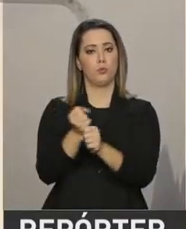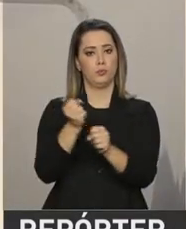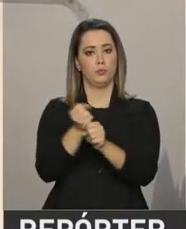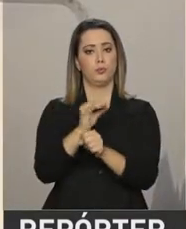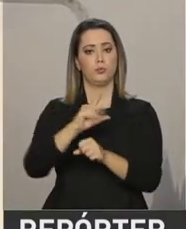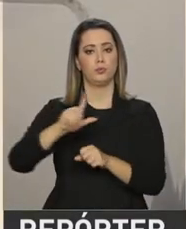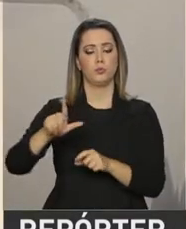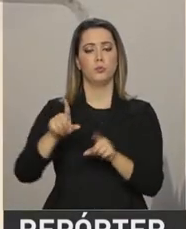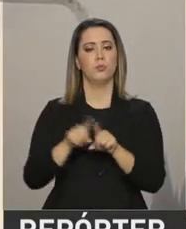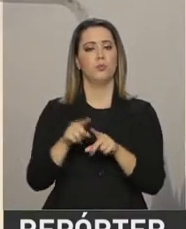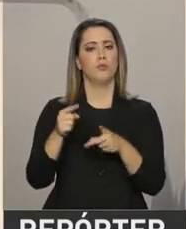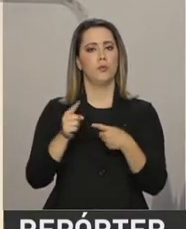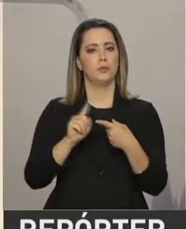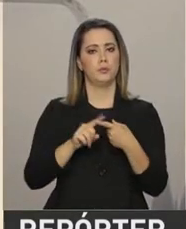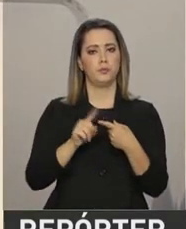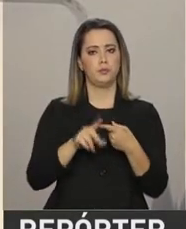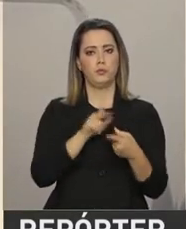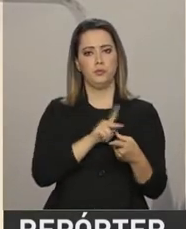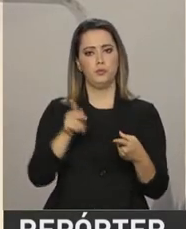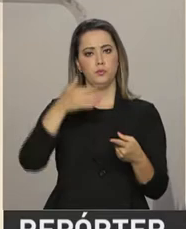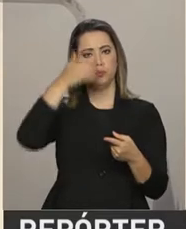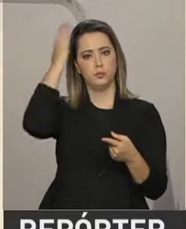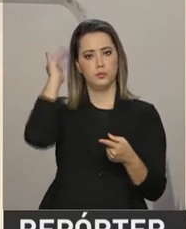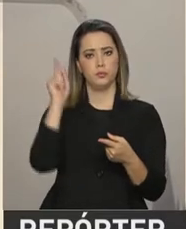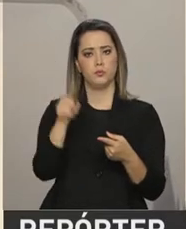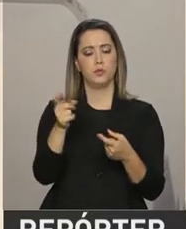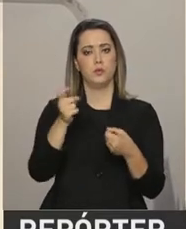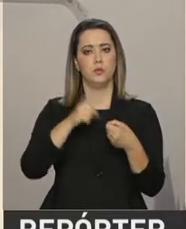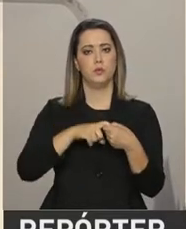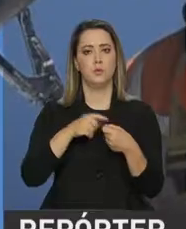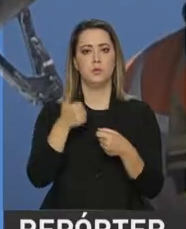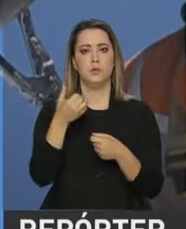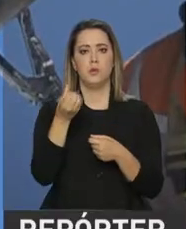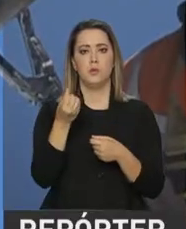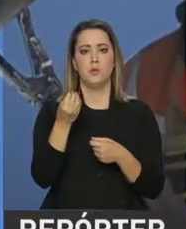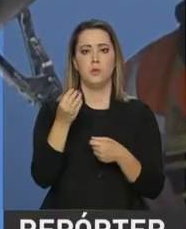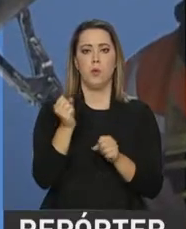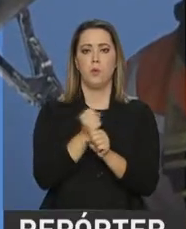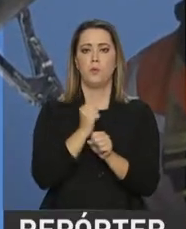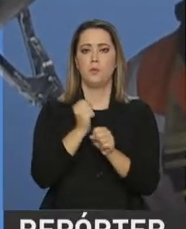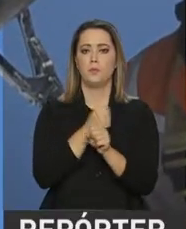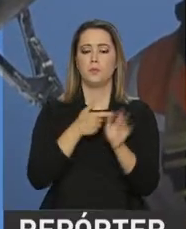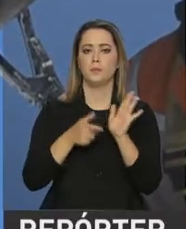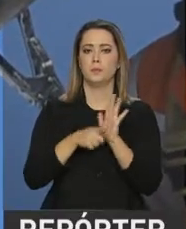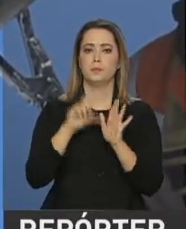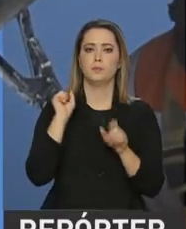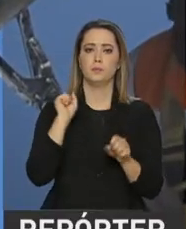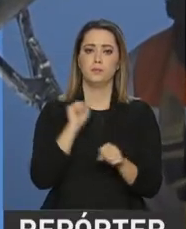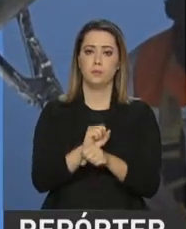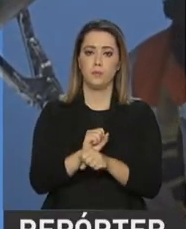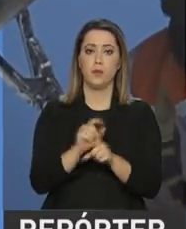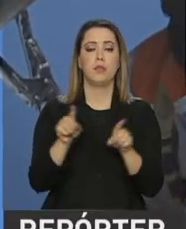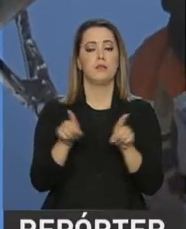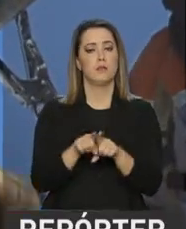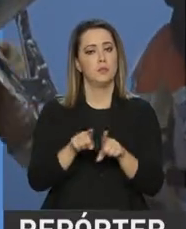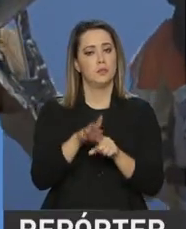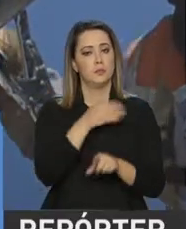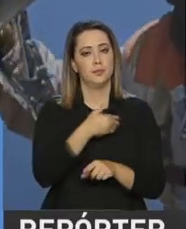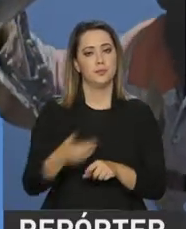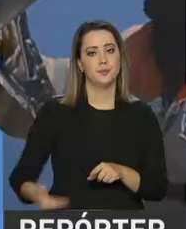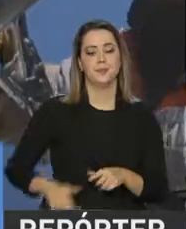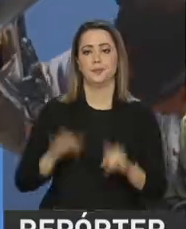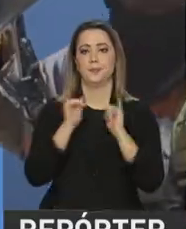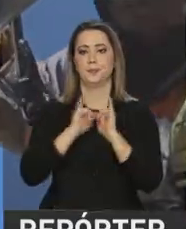pelo governo do presidente michel temer estão a retomada de 1600 obras que estavam paradas e além disso o